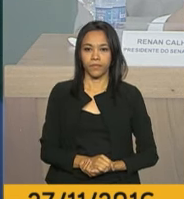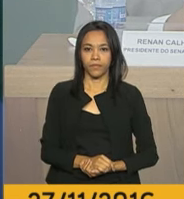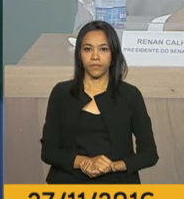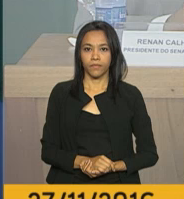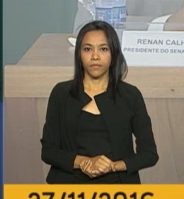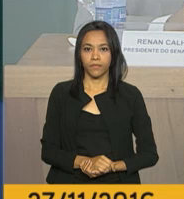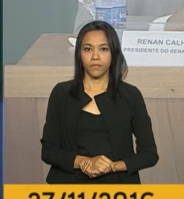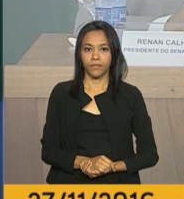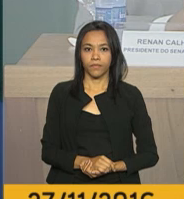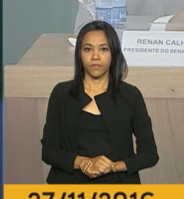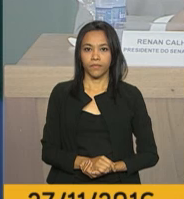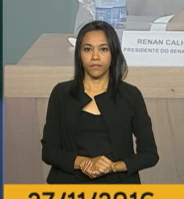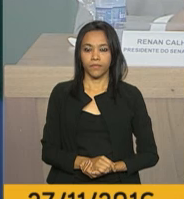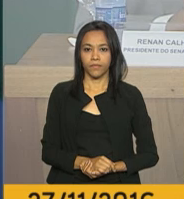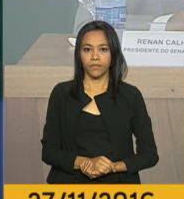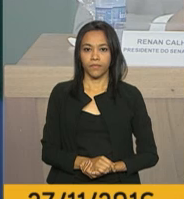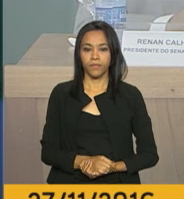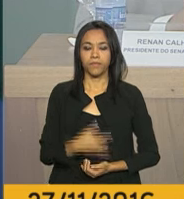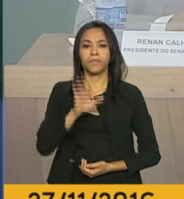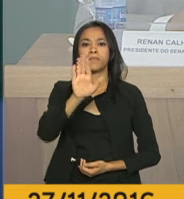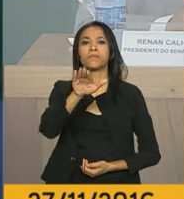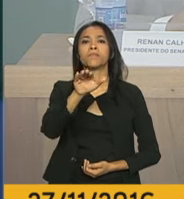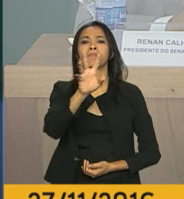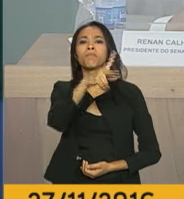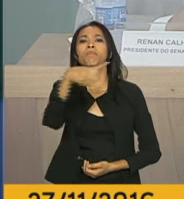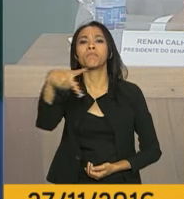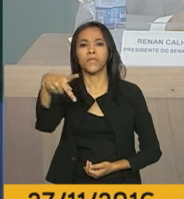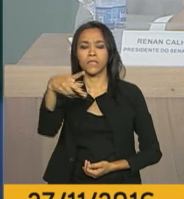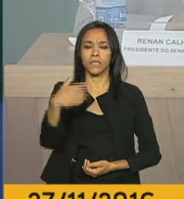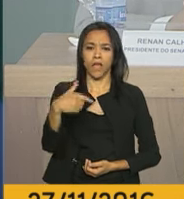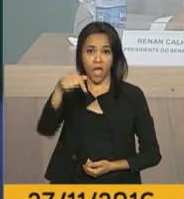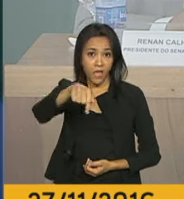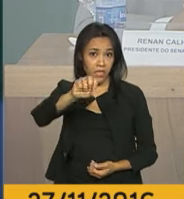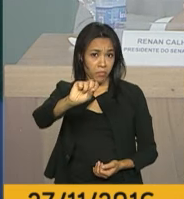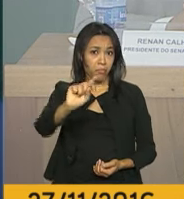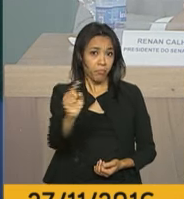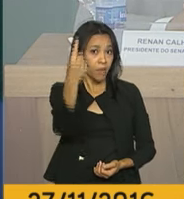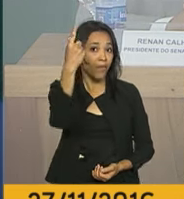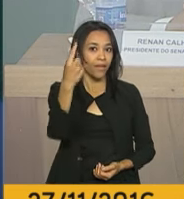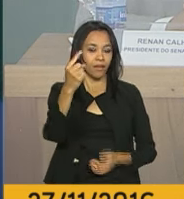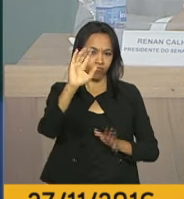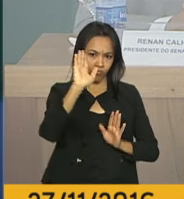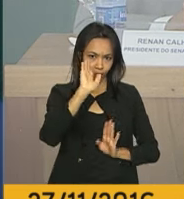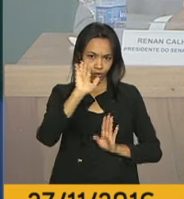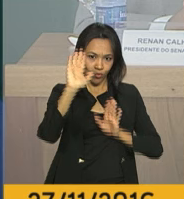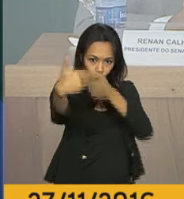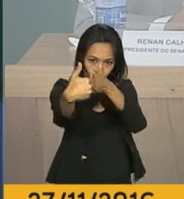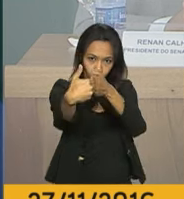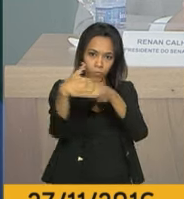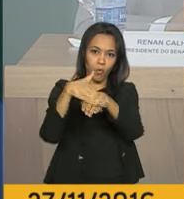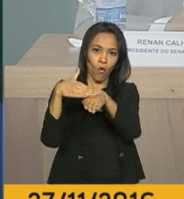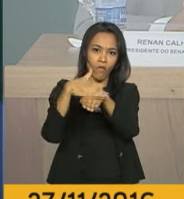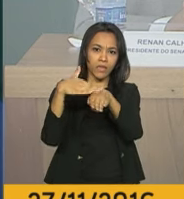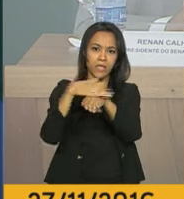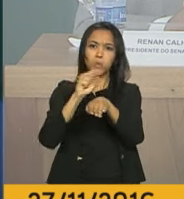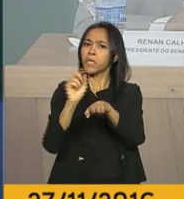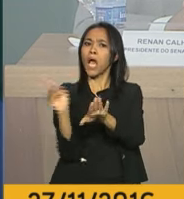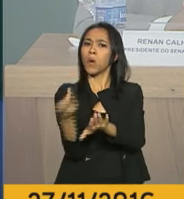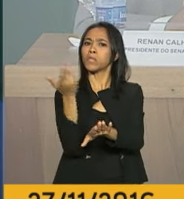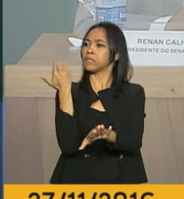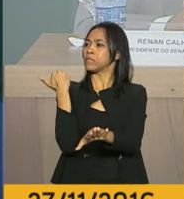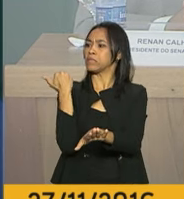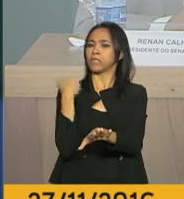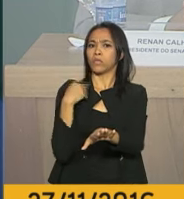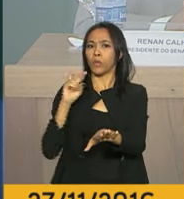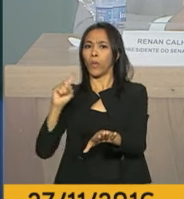Só complementou, mas tudo bem. Presidente, essa é a primeira oportunidade que nós temos de conversar diretamente com o senhor depois desse episódio envolvendo os